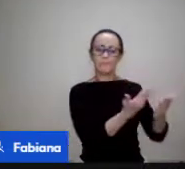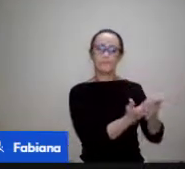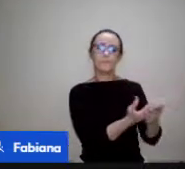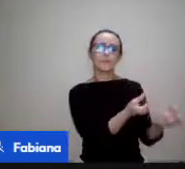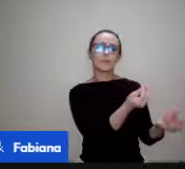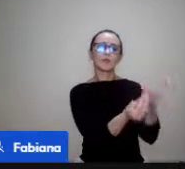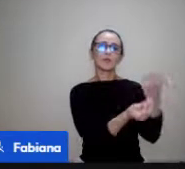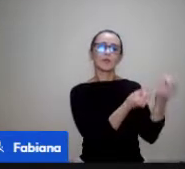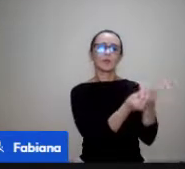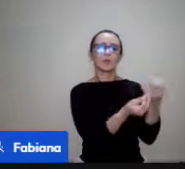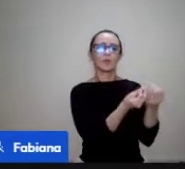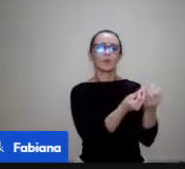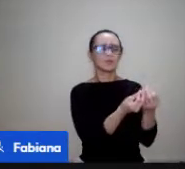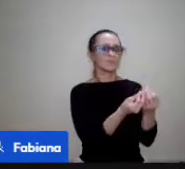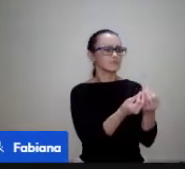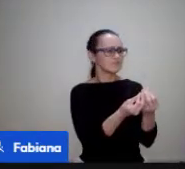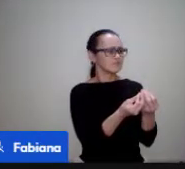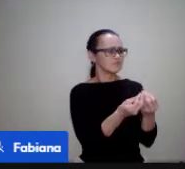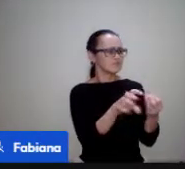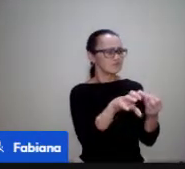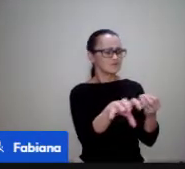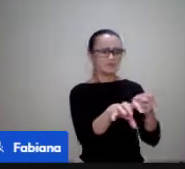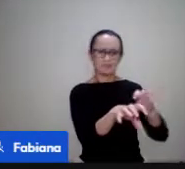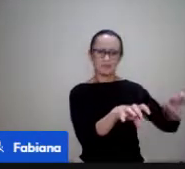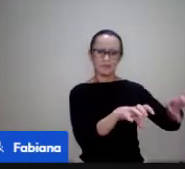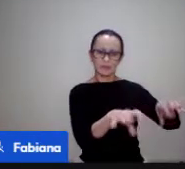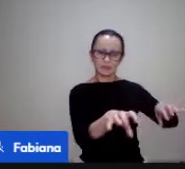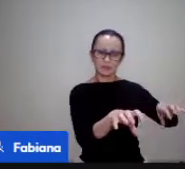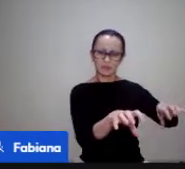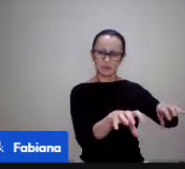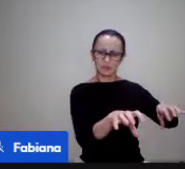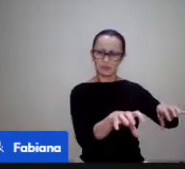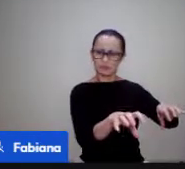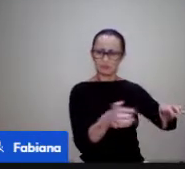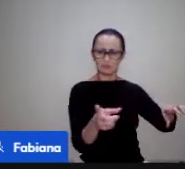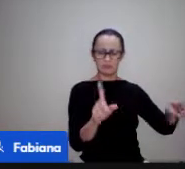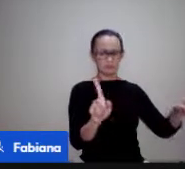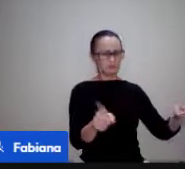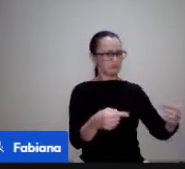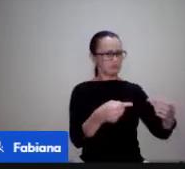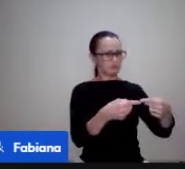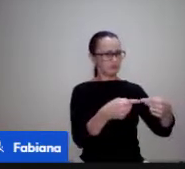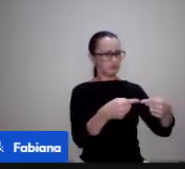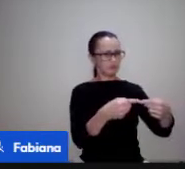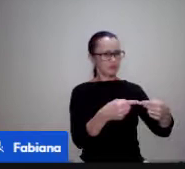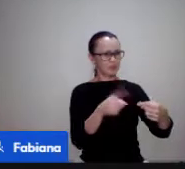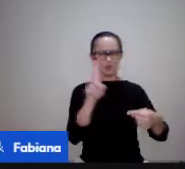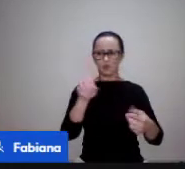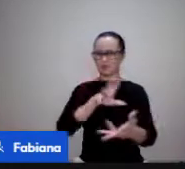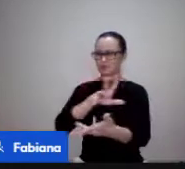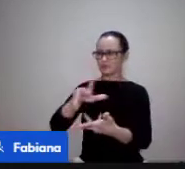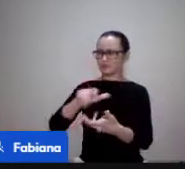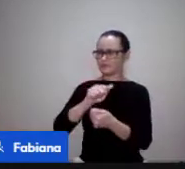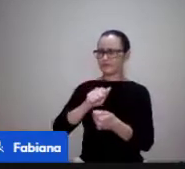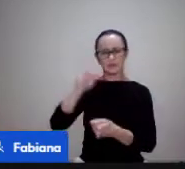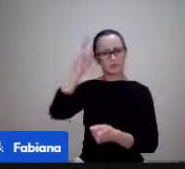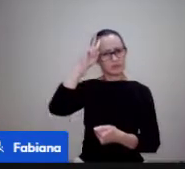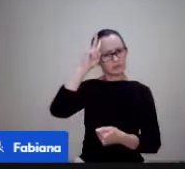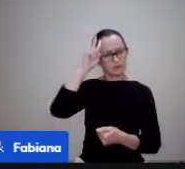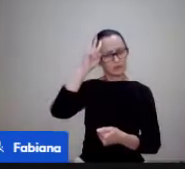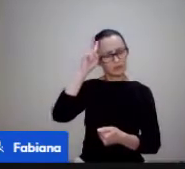forma solta, como se não tivesse relação com a história e com a geografia.